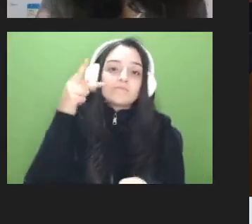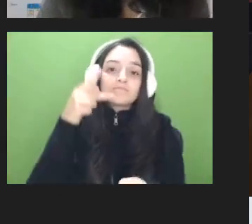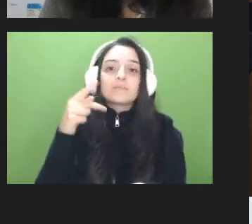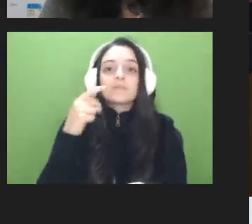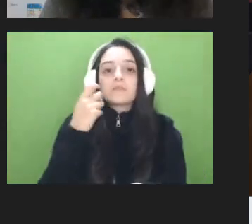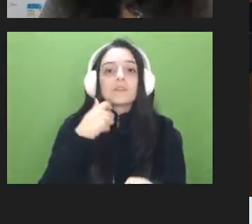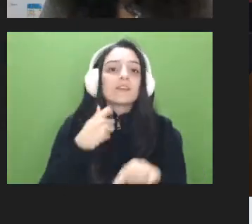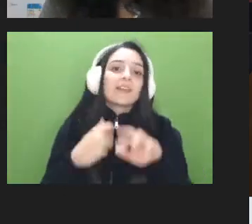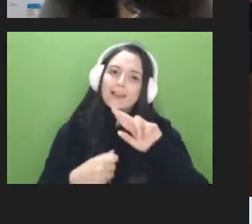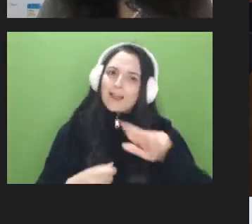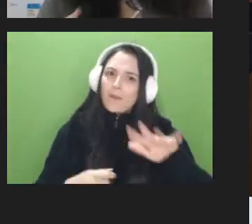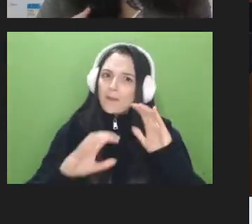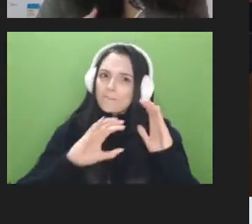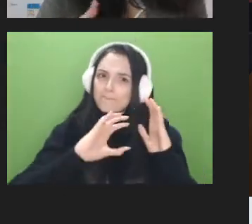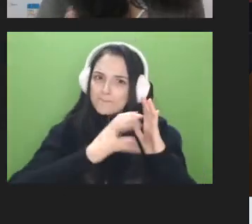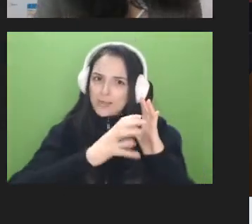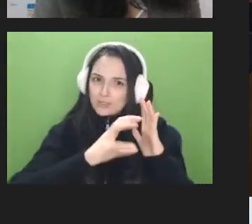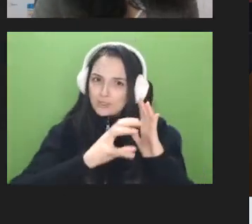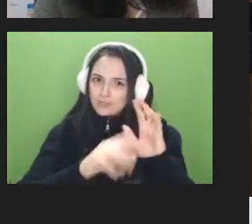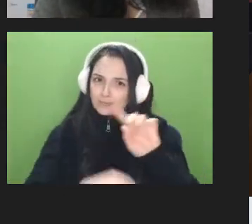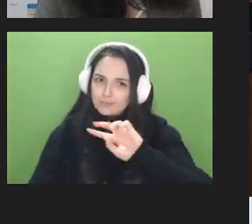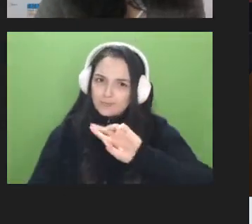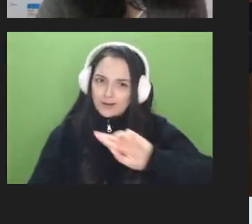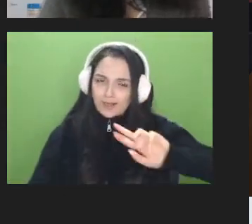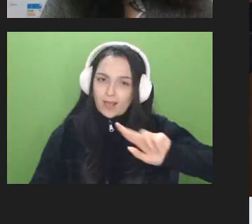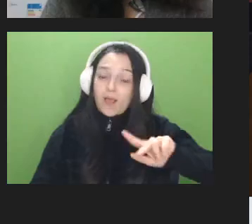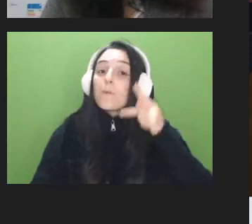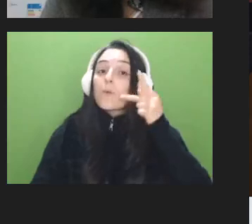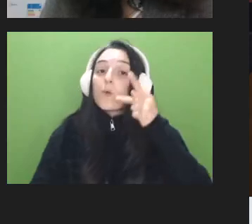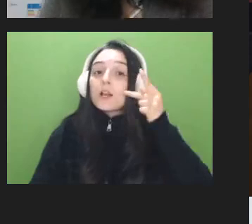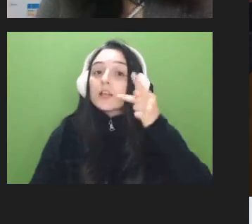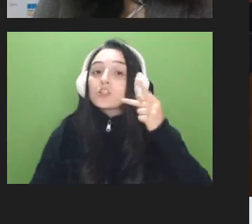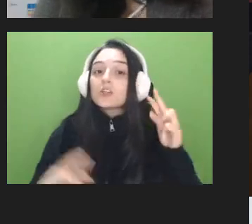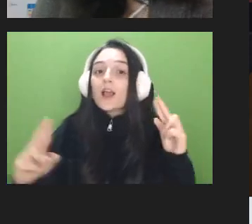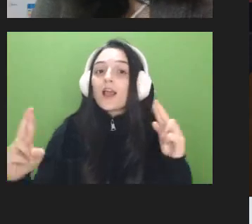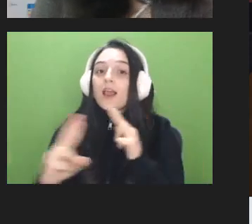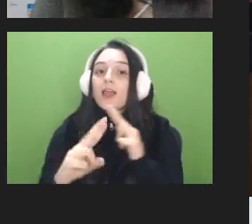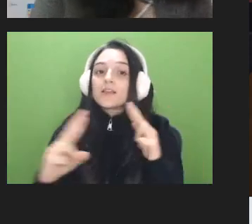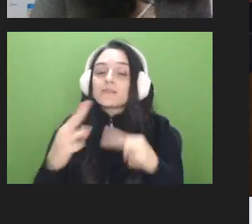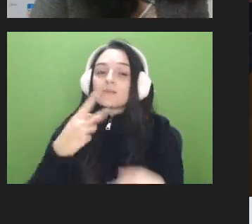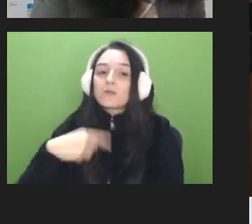mas política no sentido das nossas relações mesmo, né?